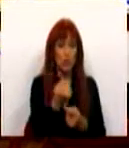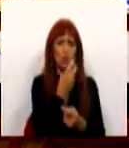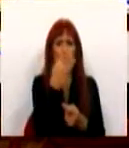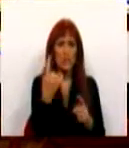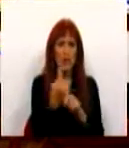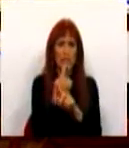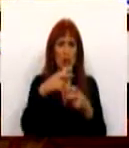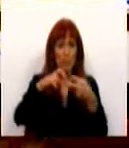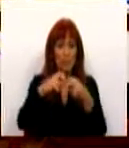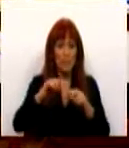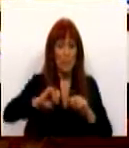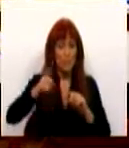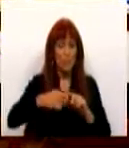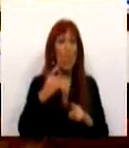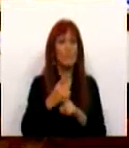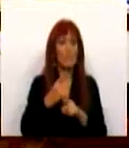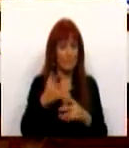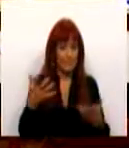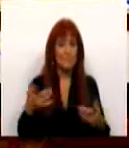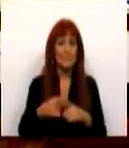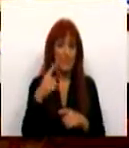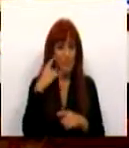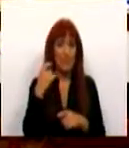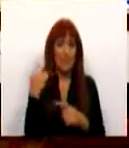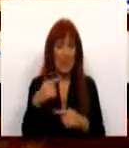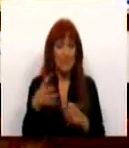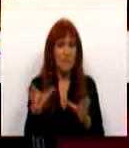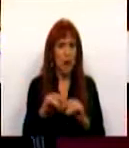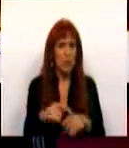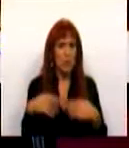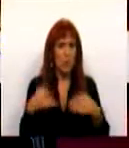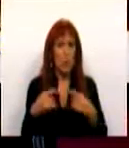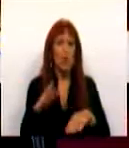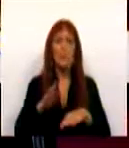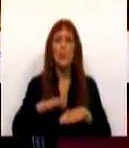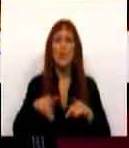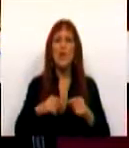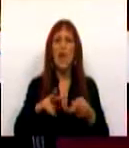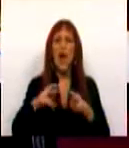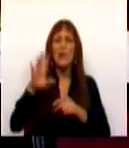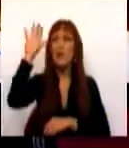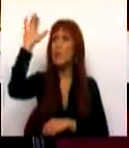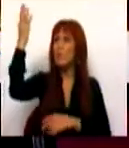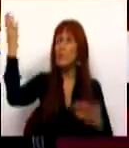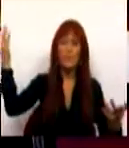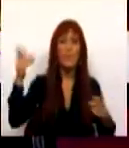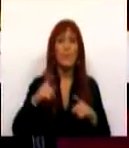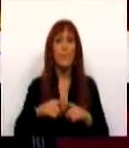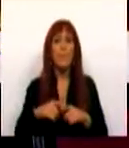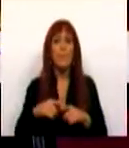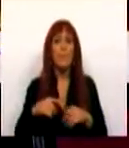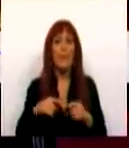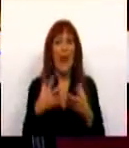problemas que este ano ainda se verificaram com mais acuidade, dado as alterações climáticas,